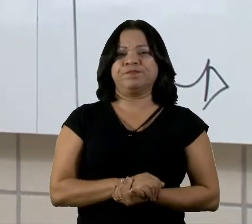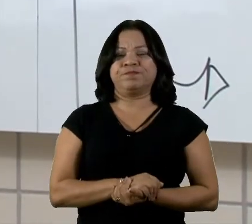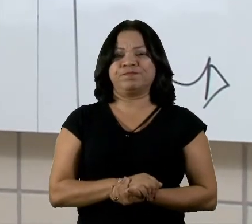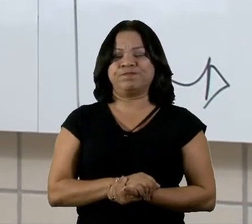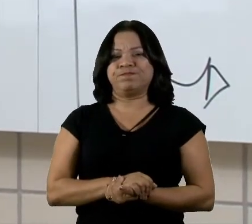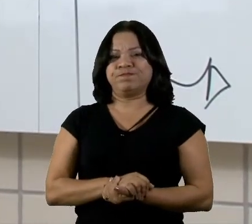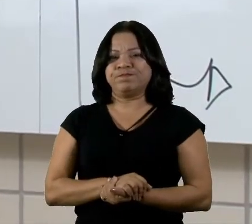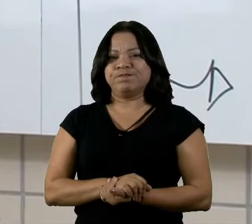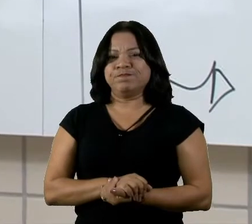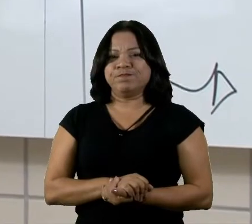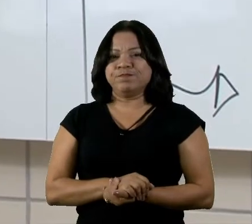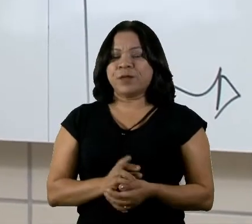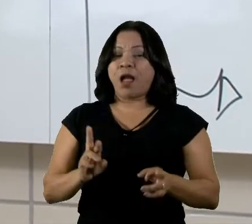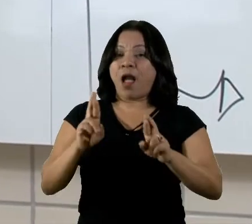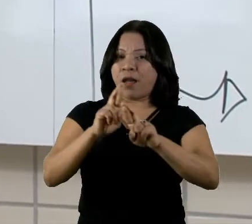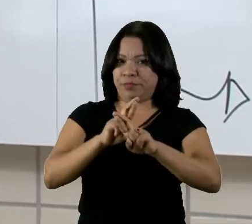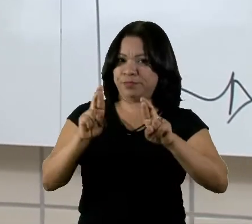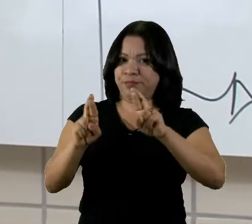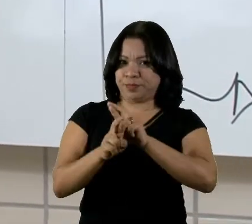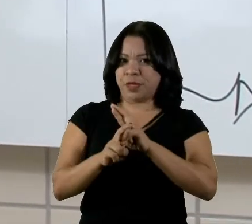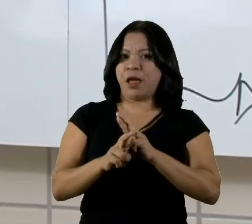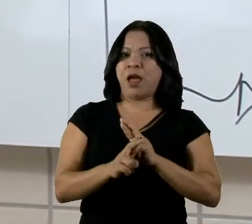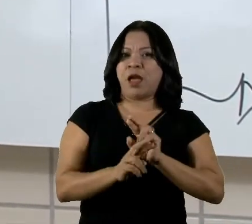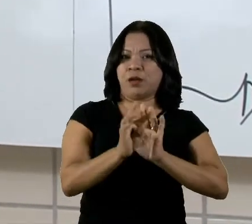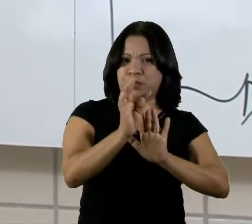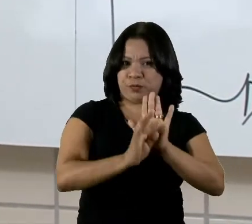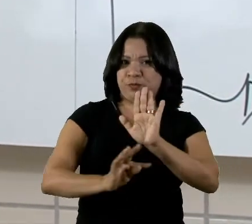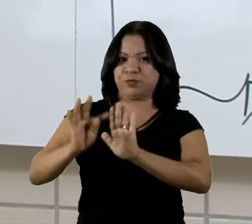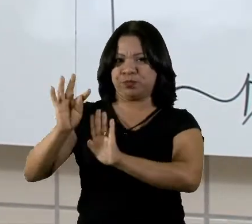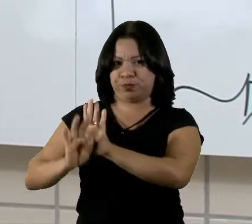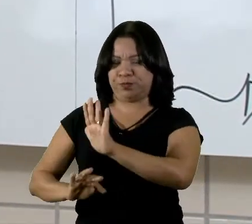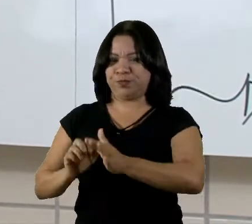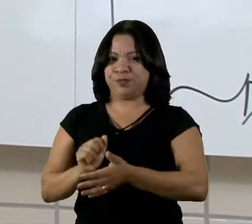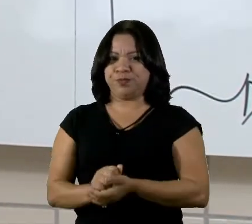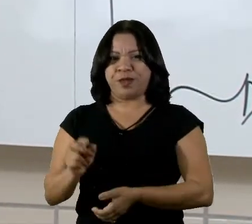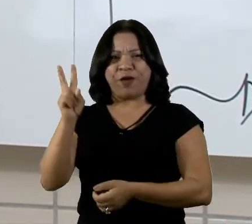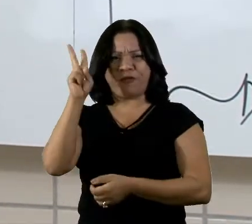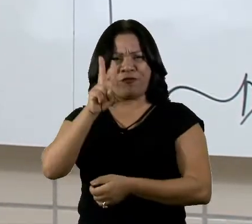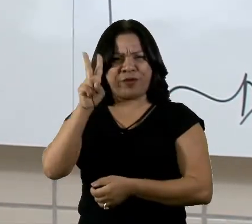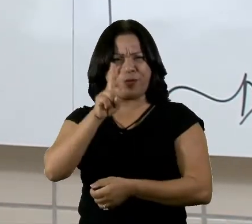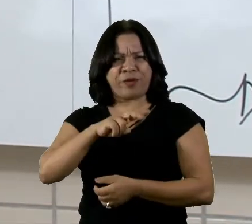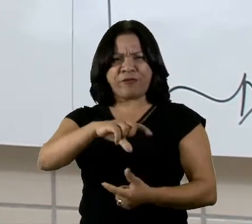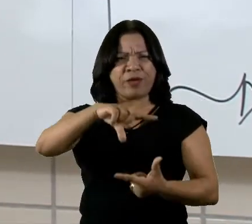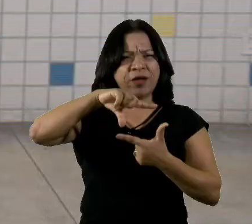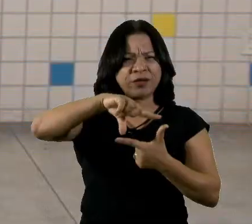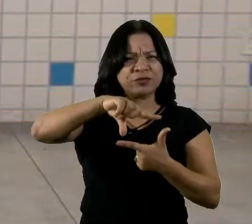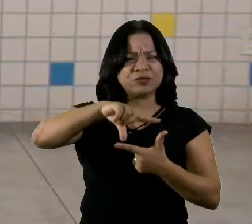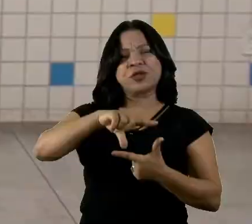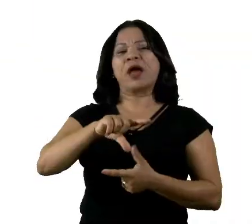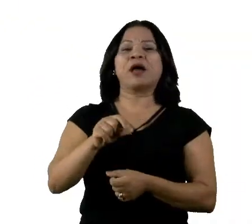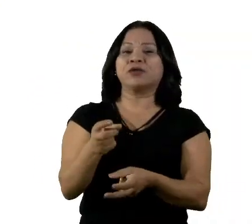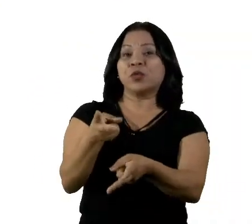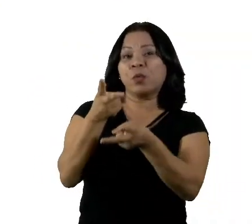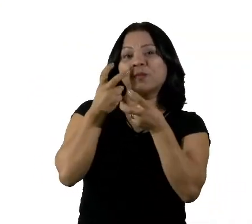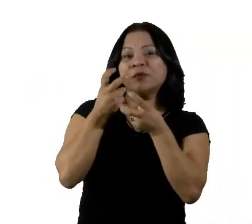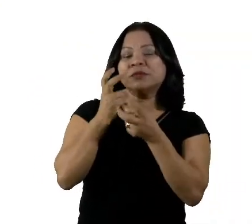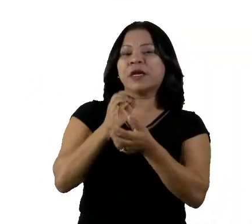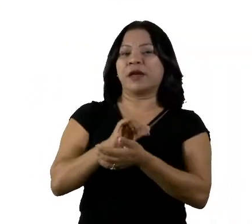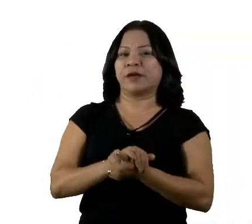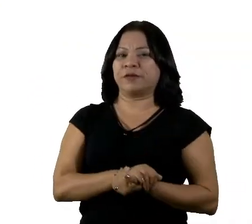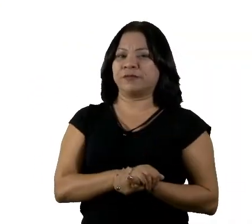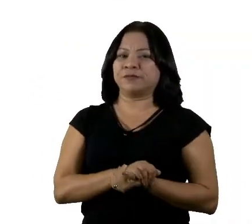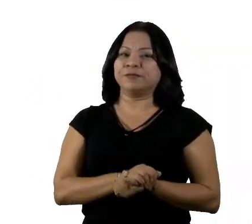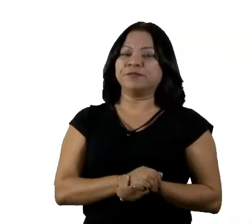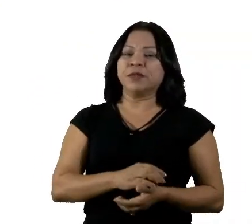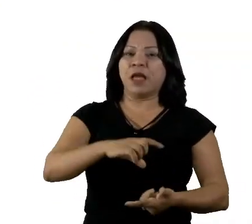essa relação entre os textos. Então, vamos relembrar o que é a charge? Observem, a charge é um